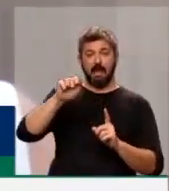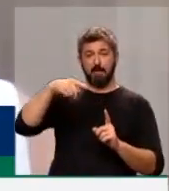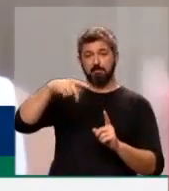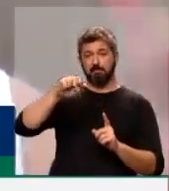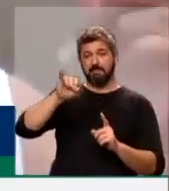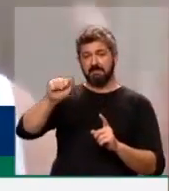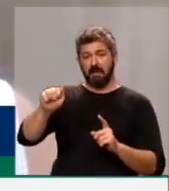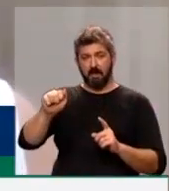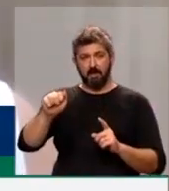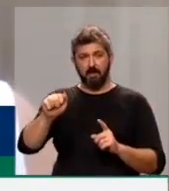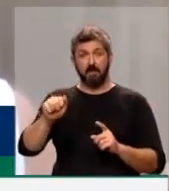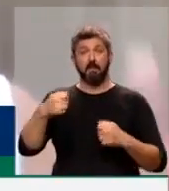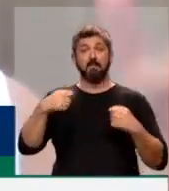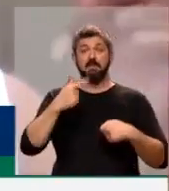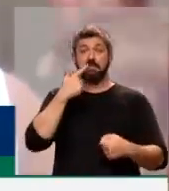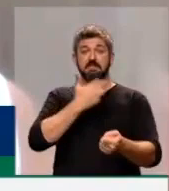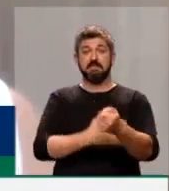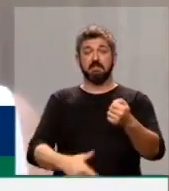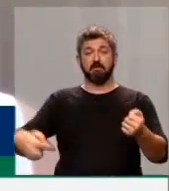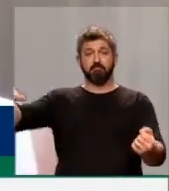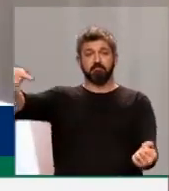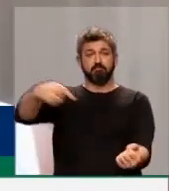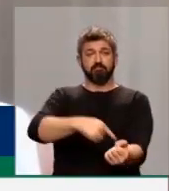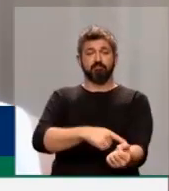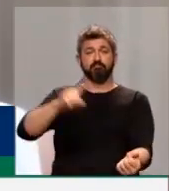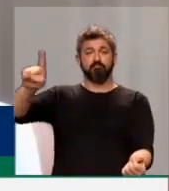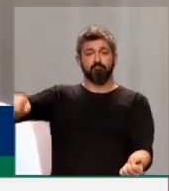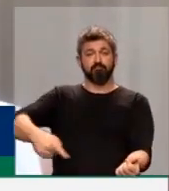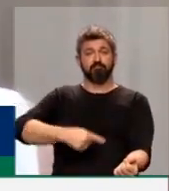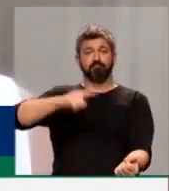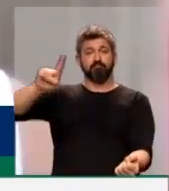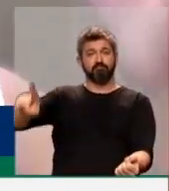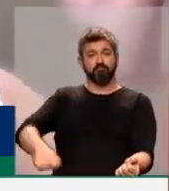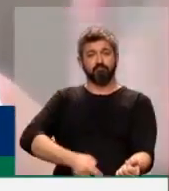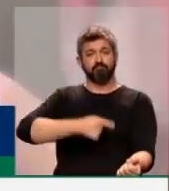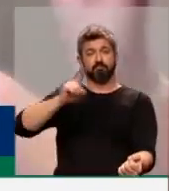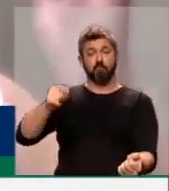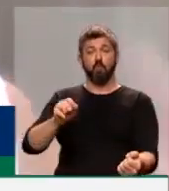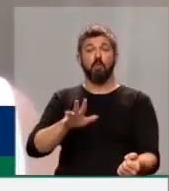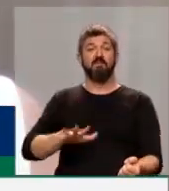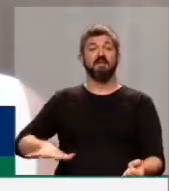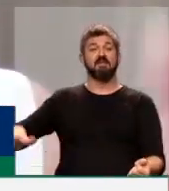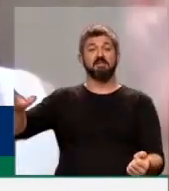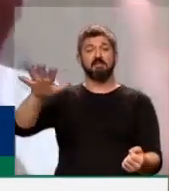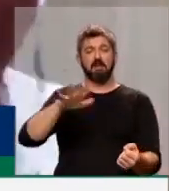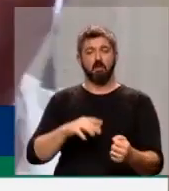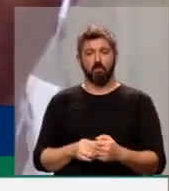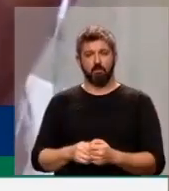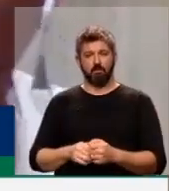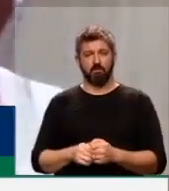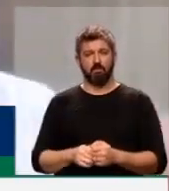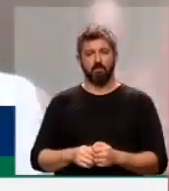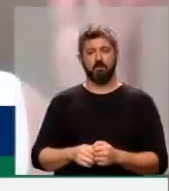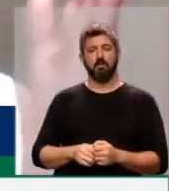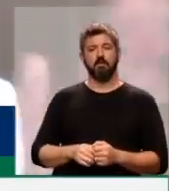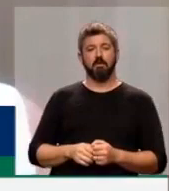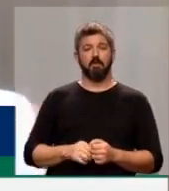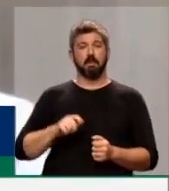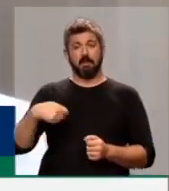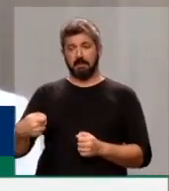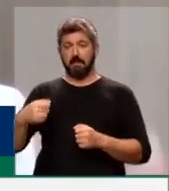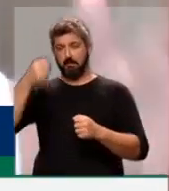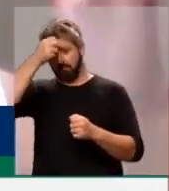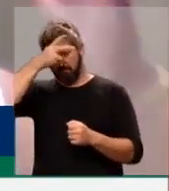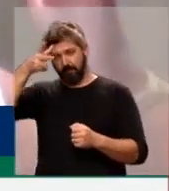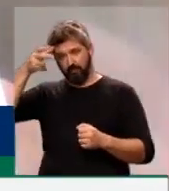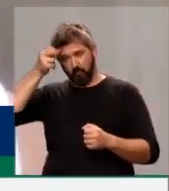ele precisa de sangue universal à disposição. É uma ação imediata, tanto para quem está no município, para quem